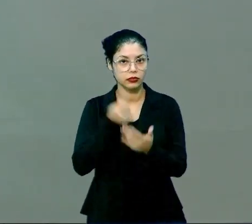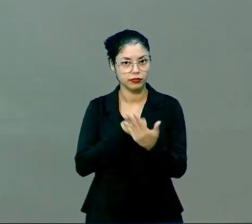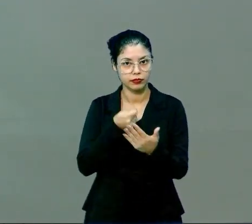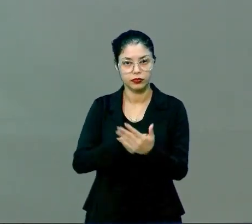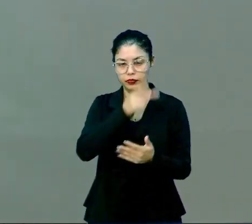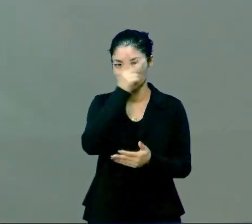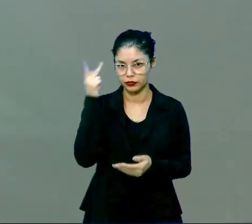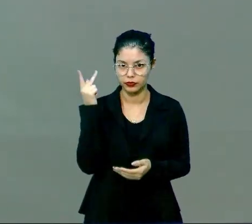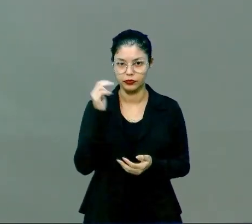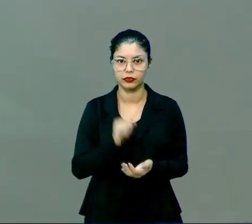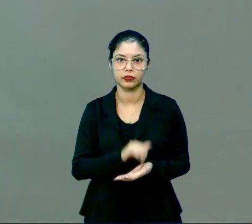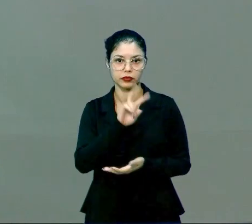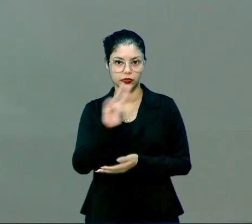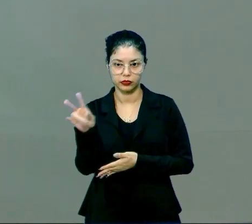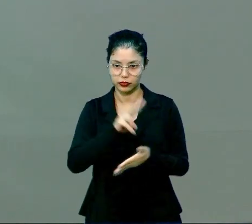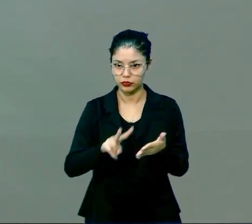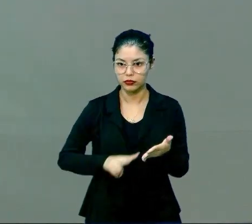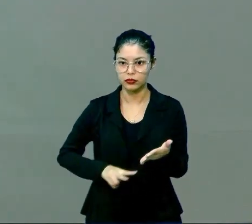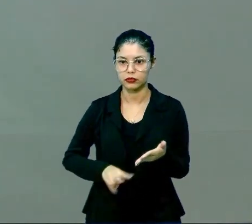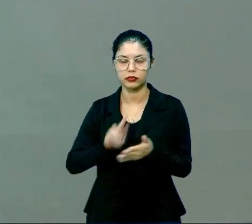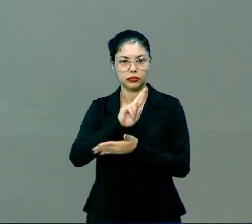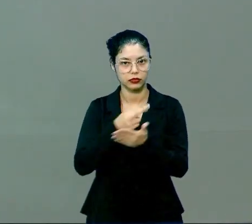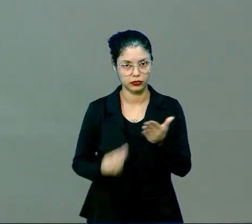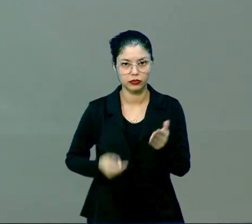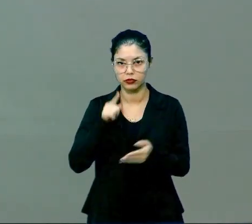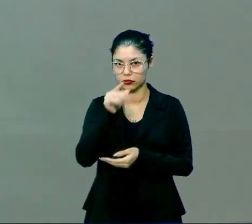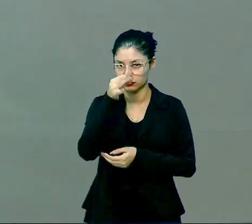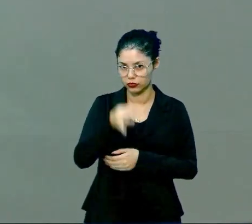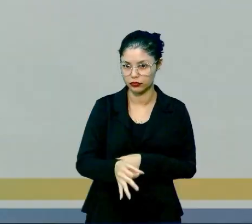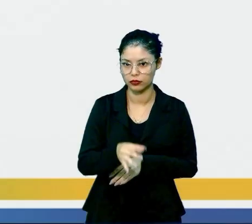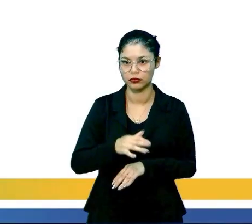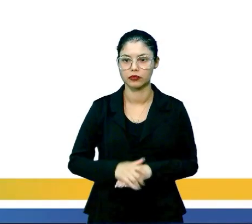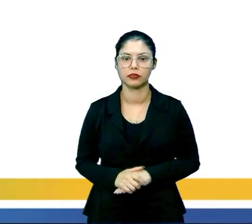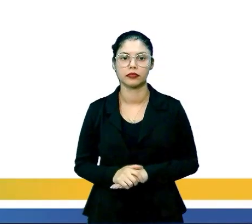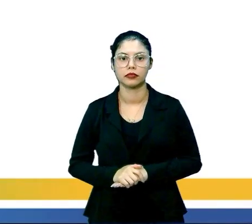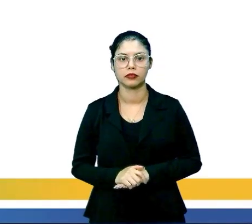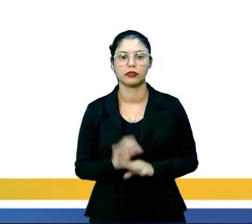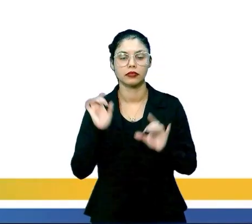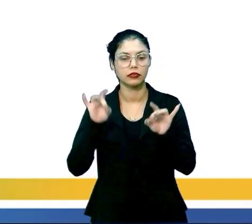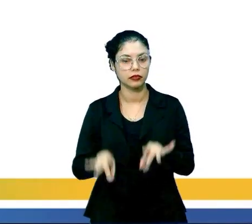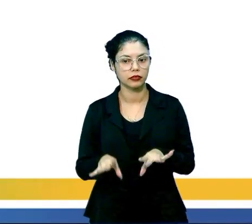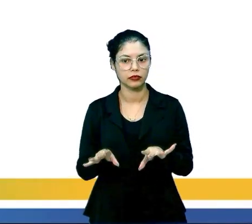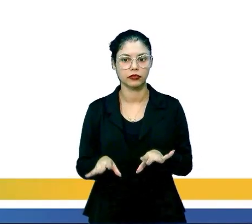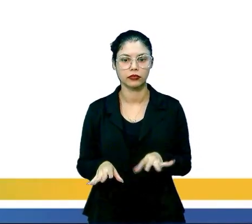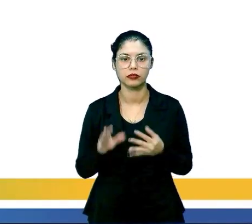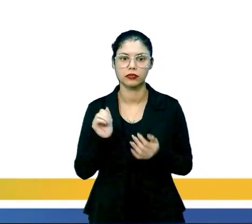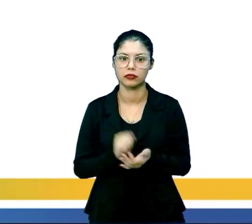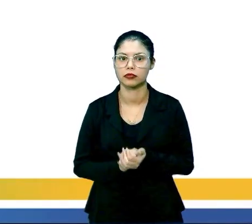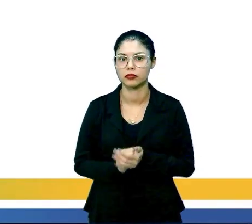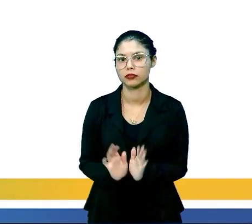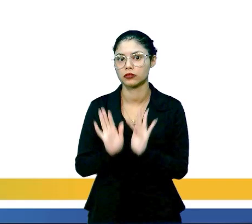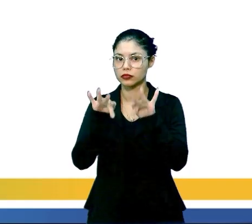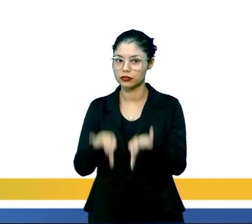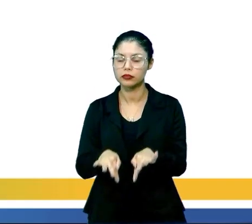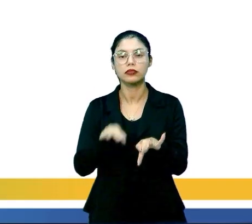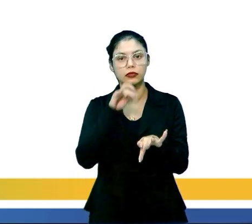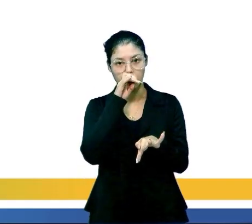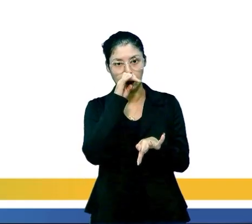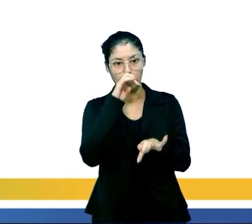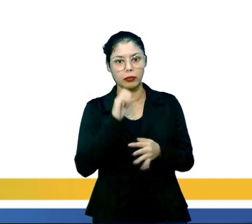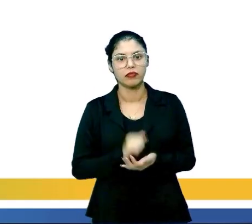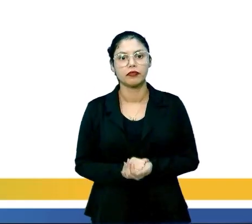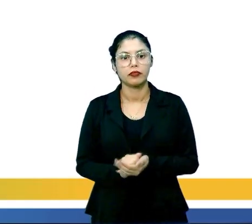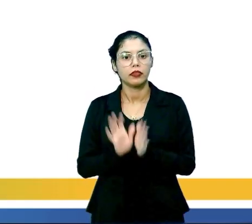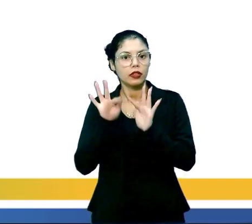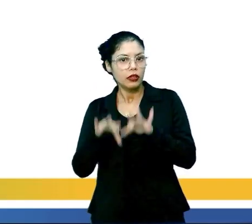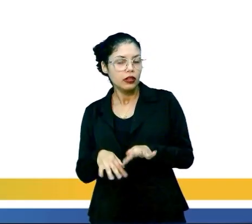convencer a pessoa que vai ler a sua redação de que você está correto. E por último, e não menos importante, que é a